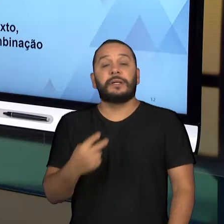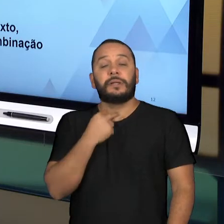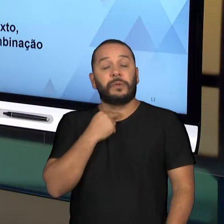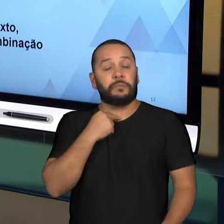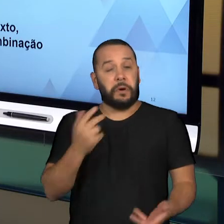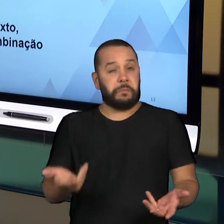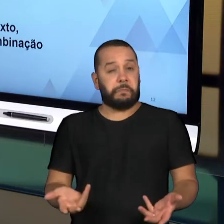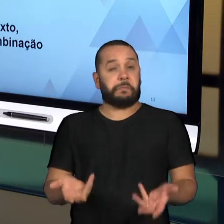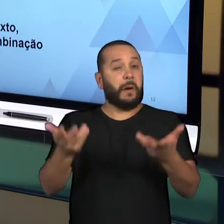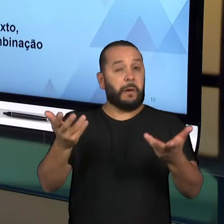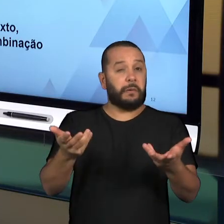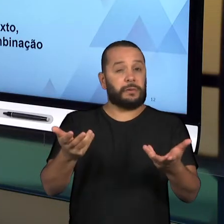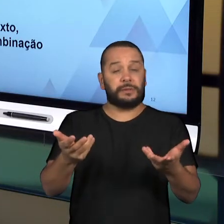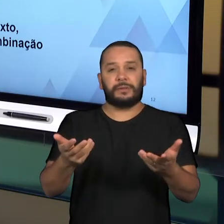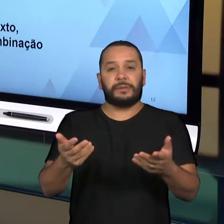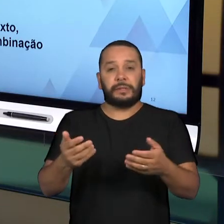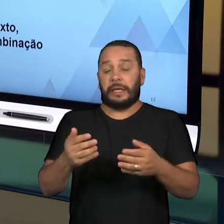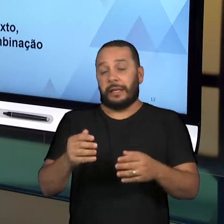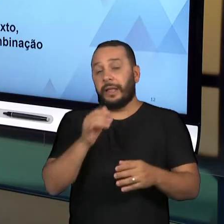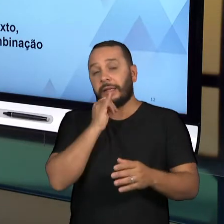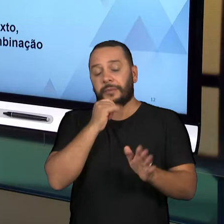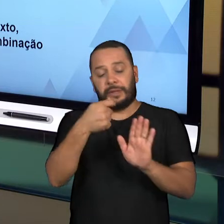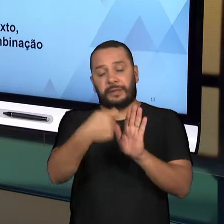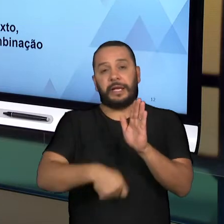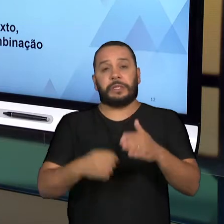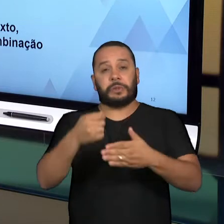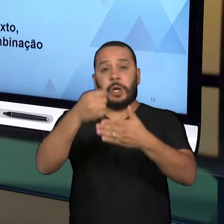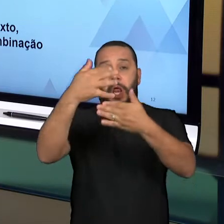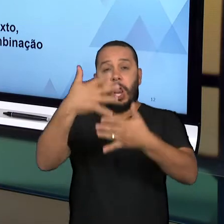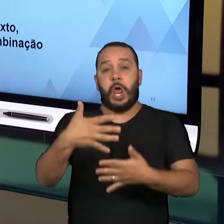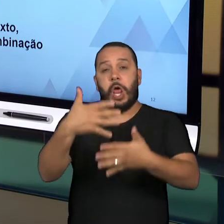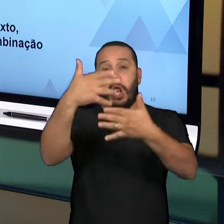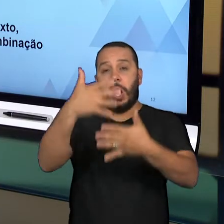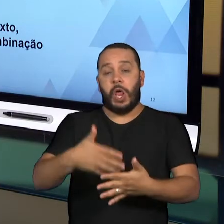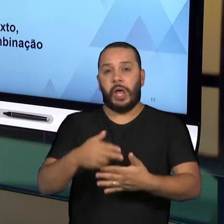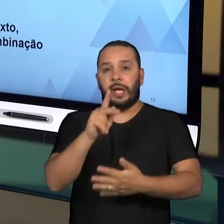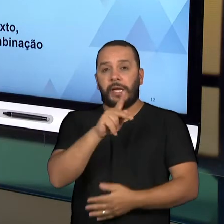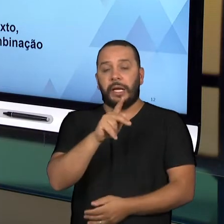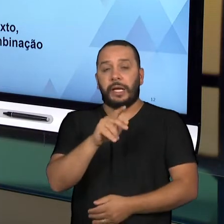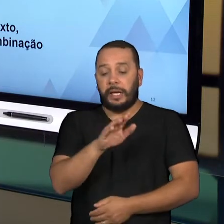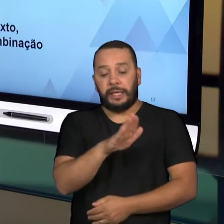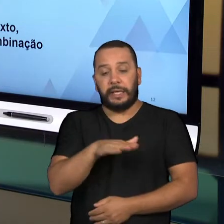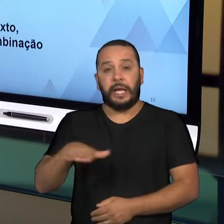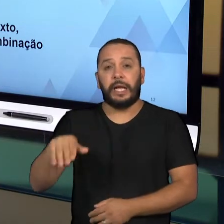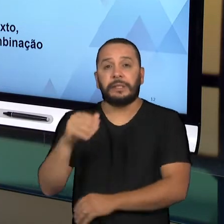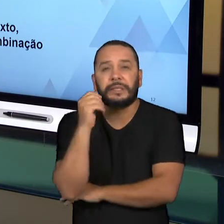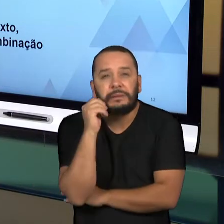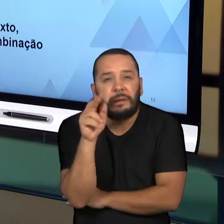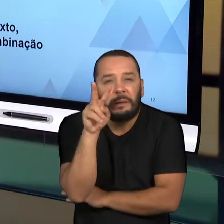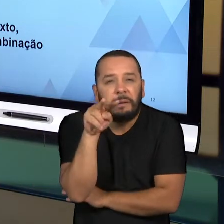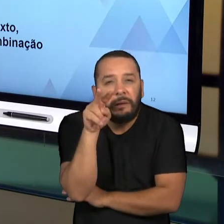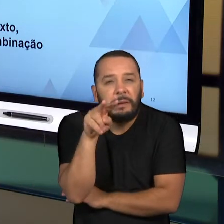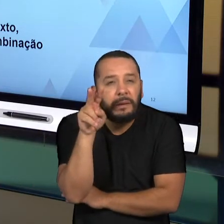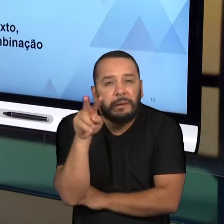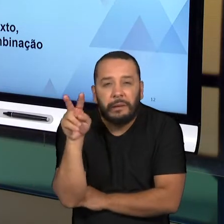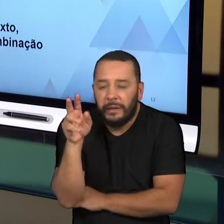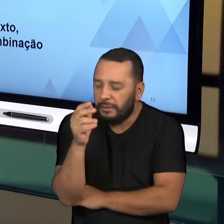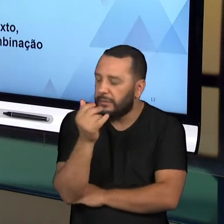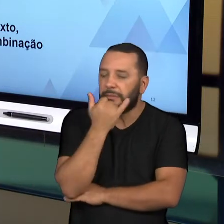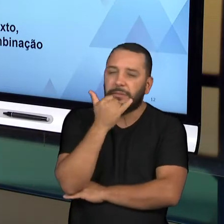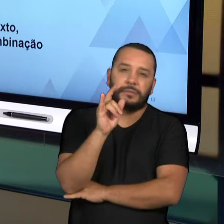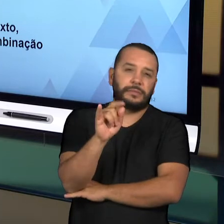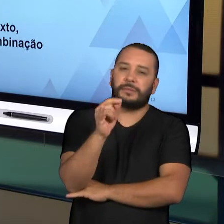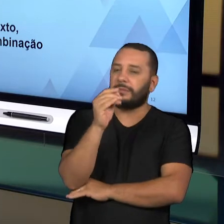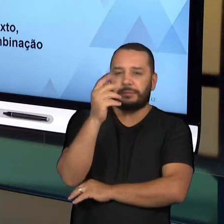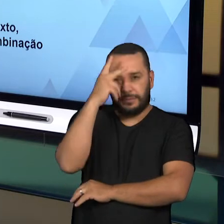carregado de terços é imagine uma criança precisando ler um slide muito carregado com